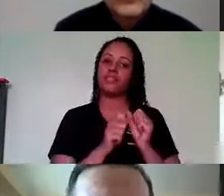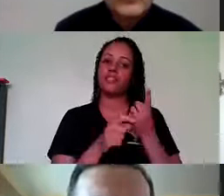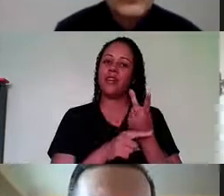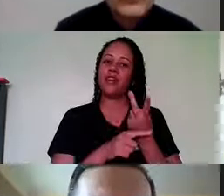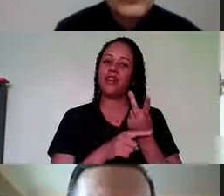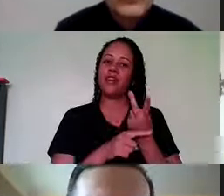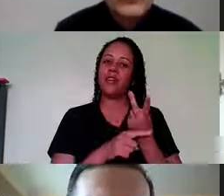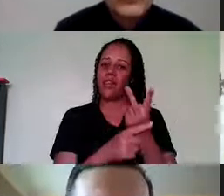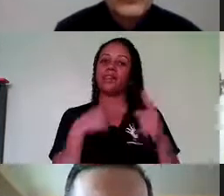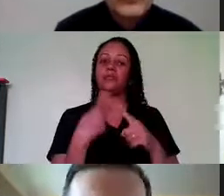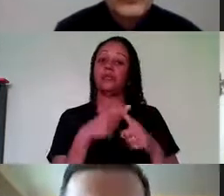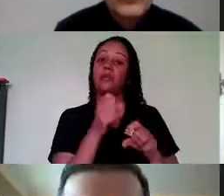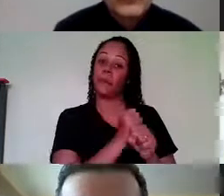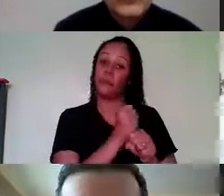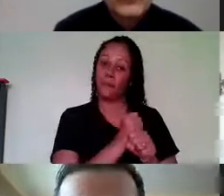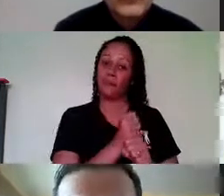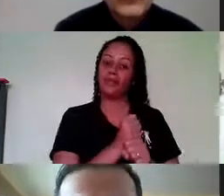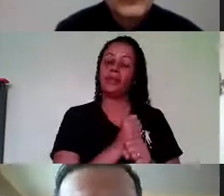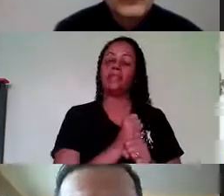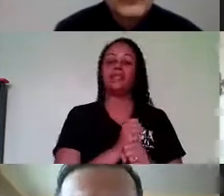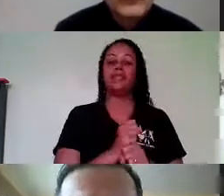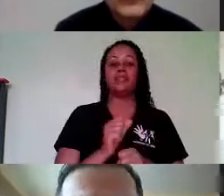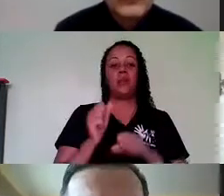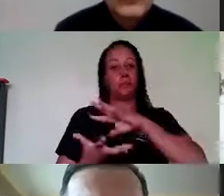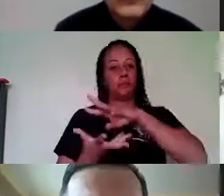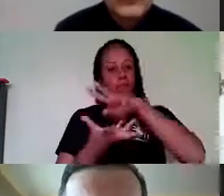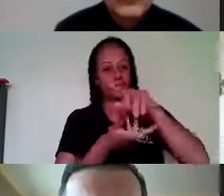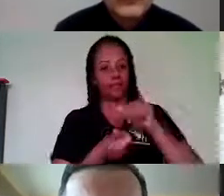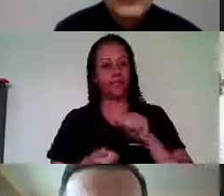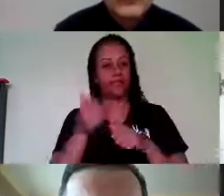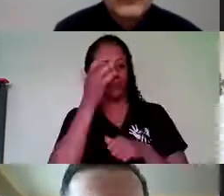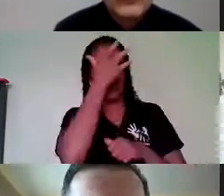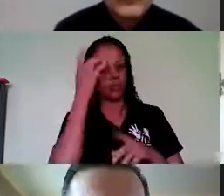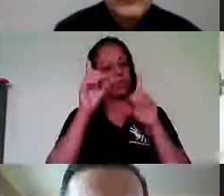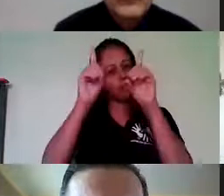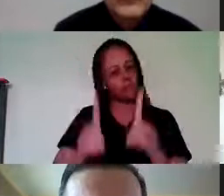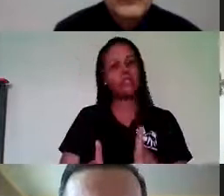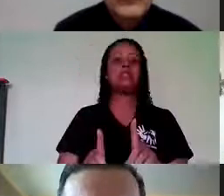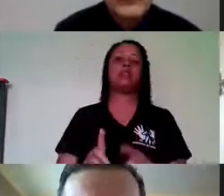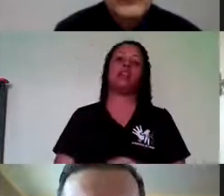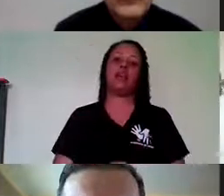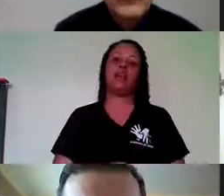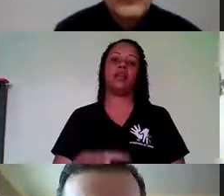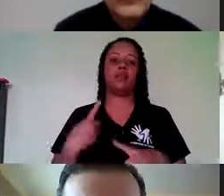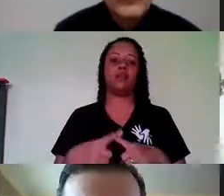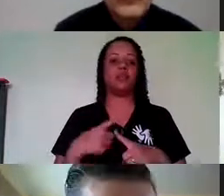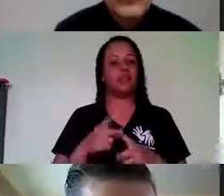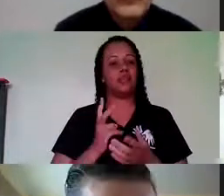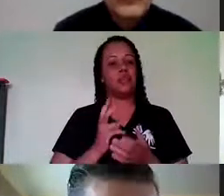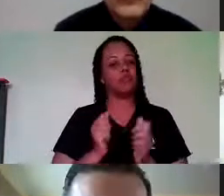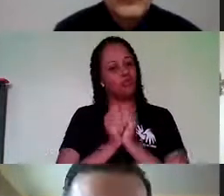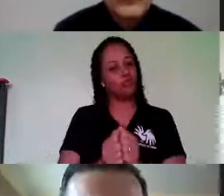com Deficiência, que aconteceu em 80, né, eu sei dessa história, e ele está até hoje aqui conosco, né?